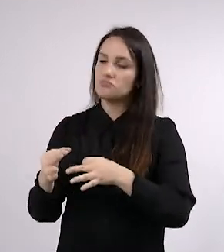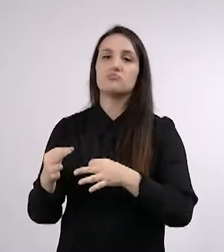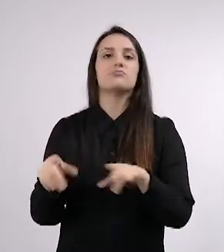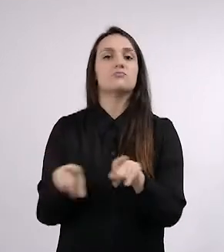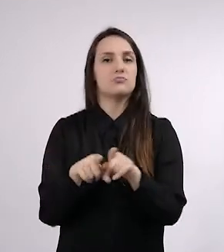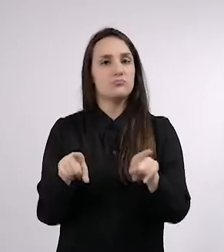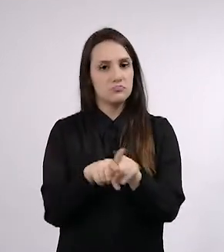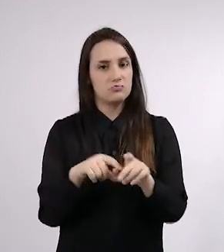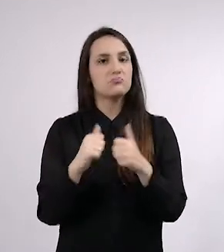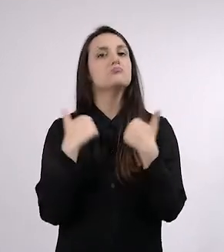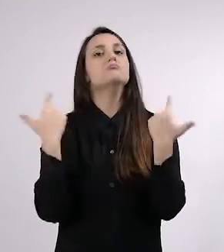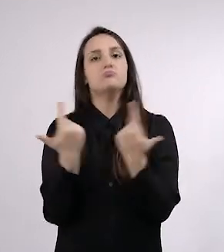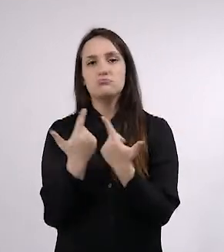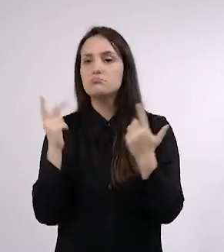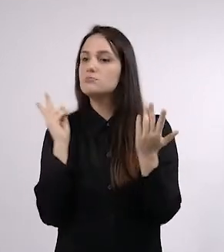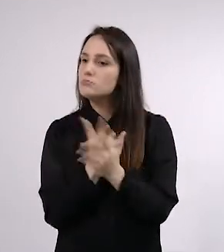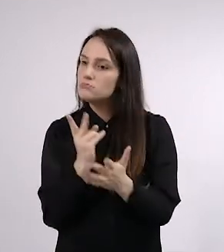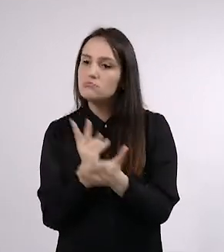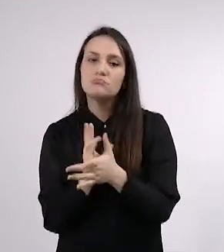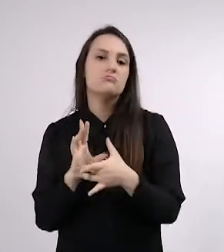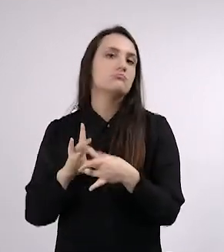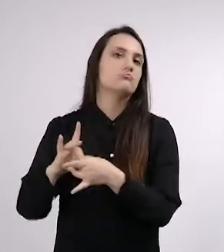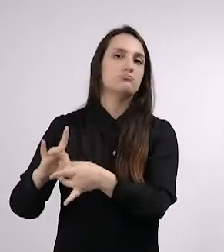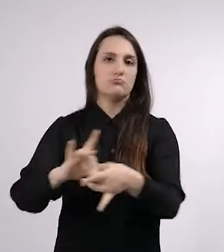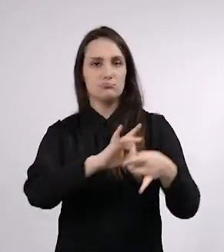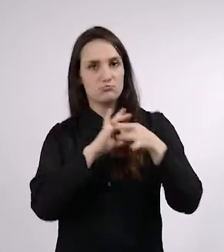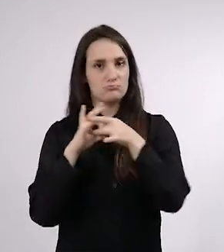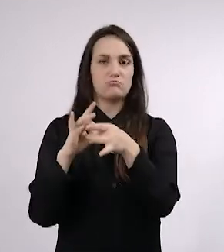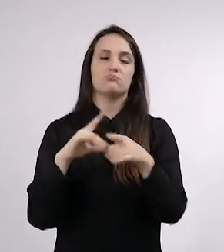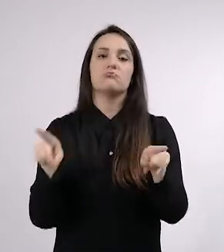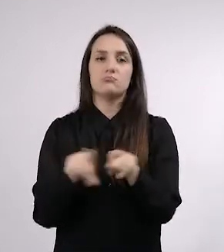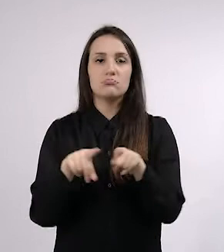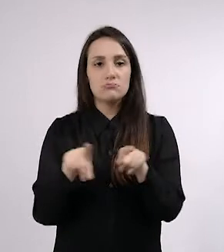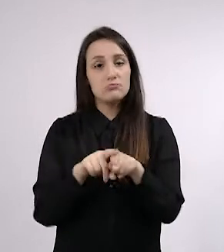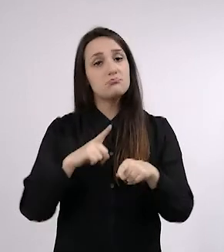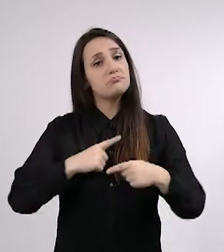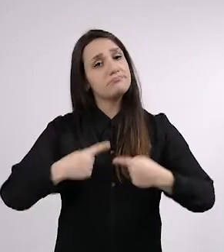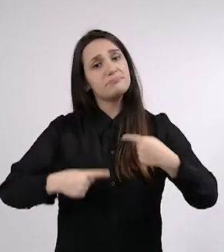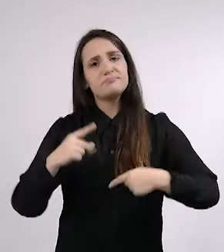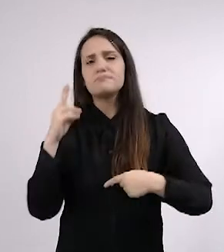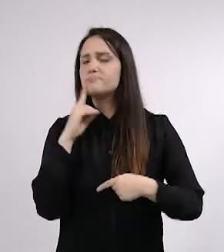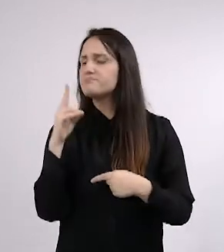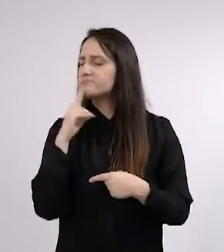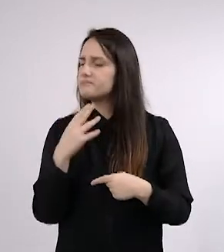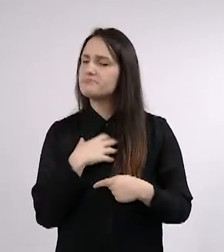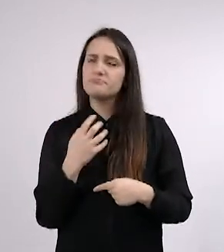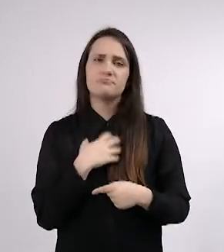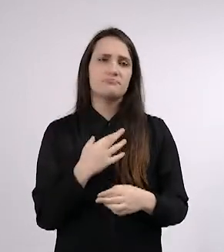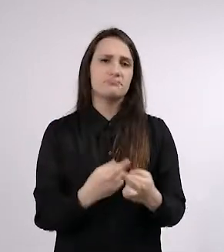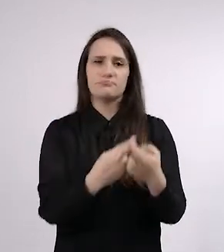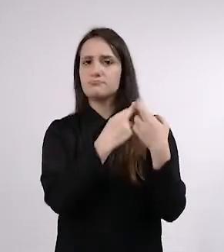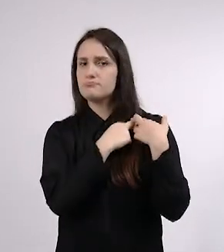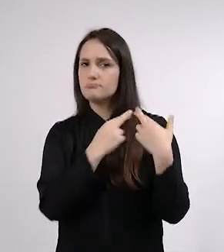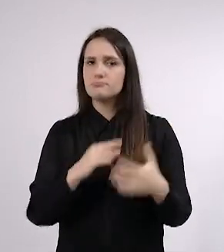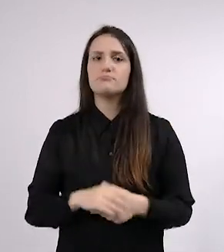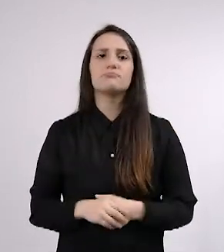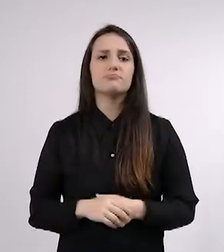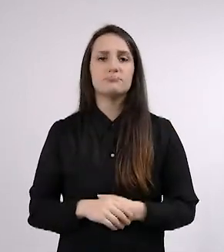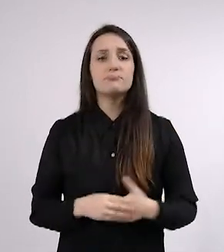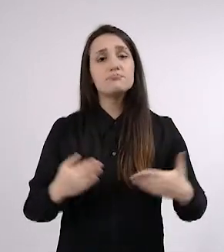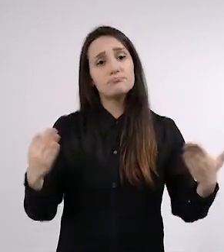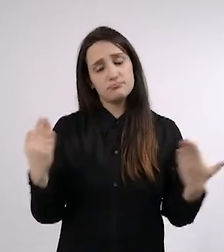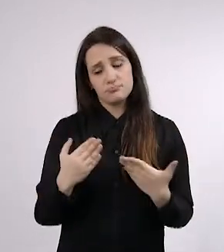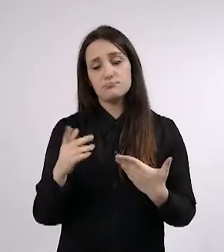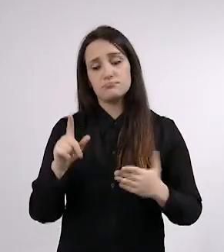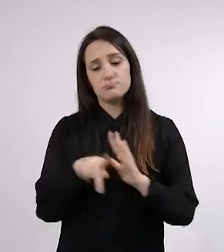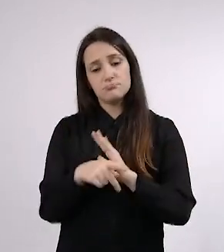o apoio e o endossamento por parte dos poderes. Discussões normais, responsáveis, que sempre tiveram,